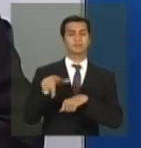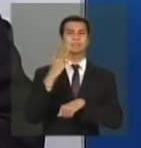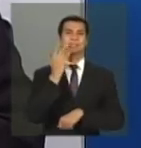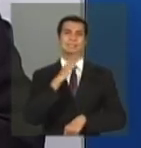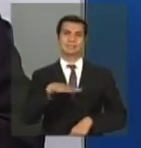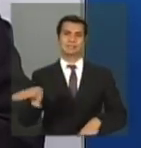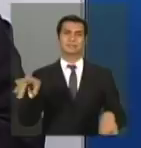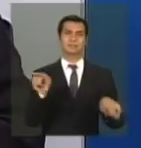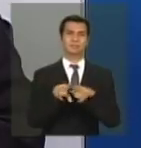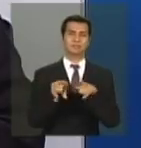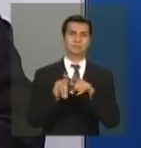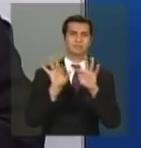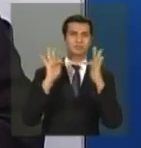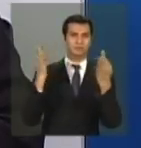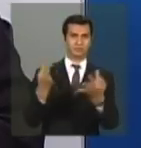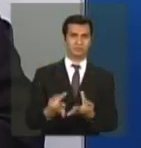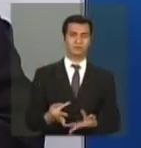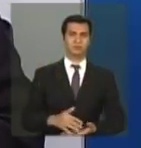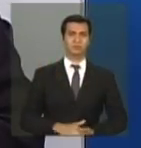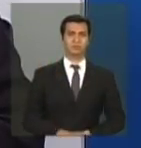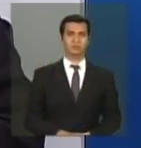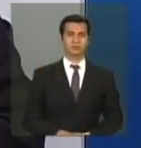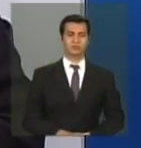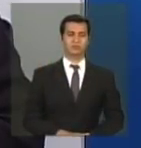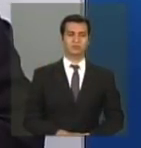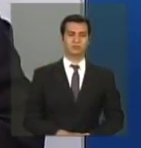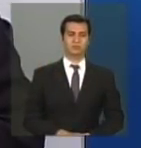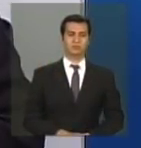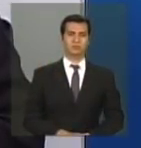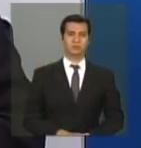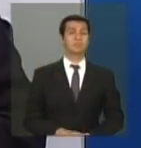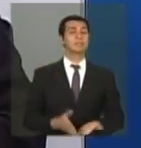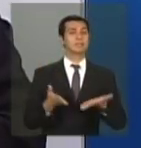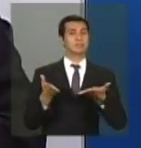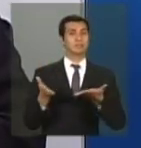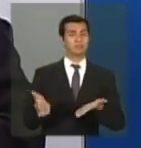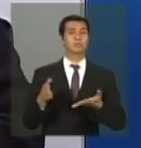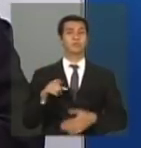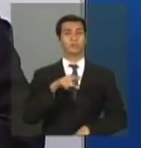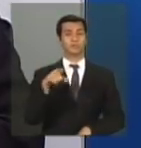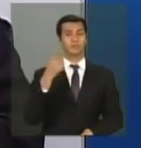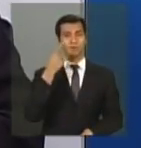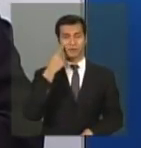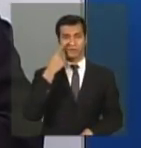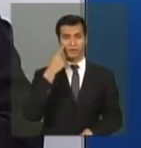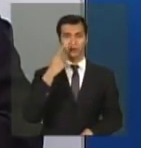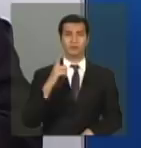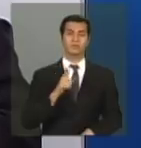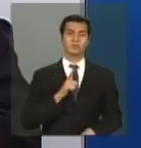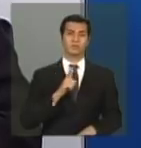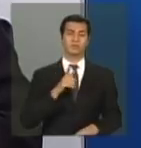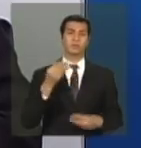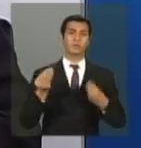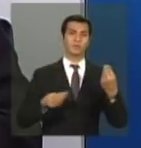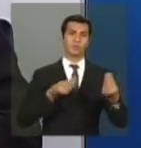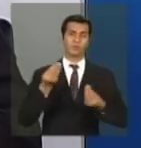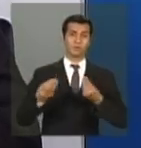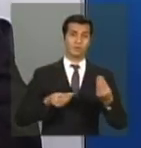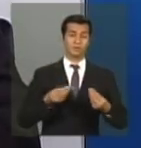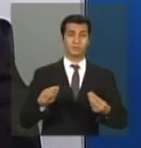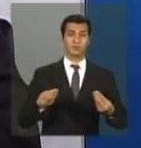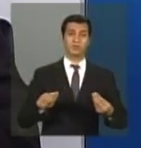família. Exatamente nessa circunstância, você veja bem como isso é uma situação